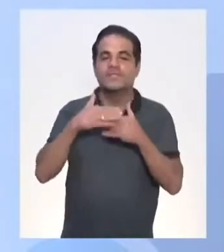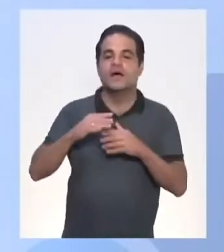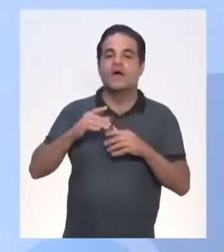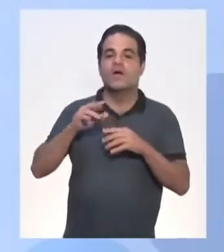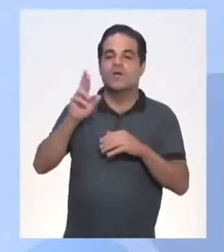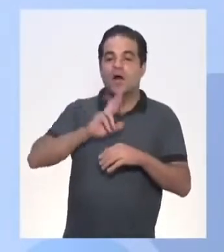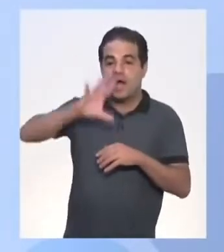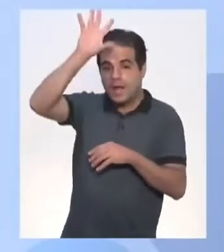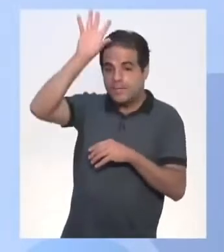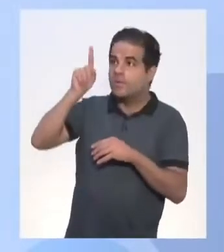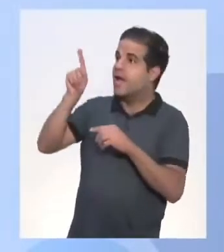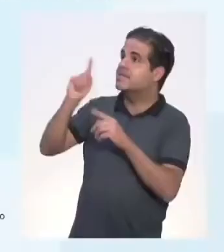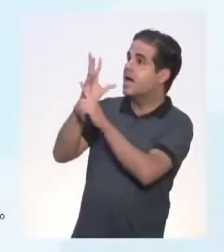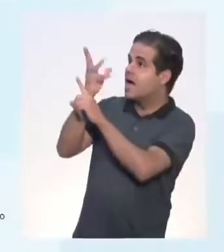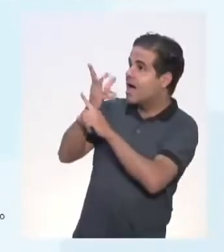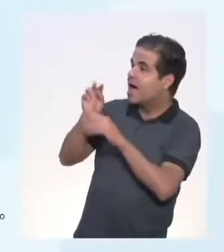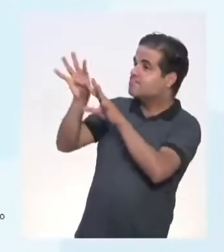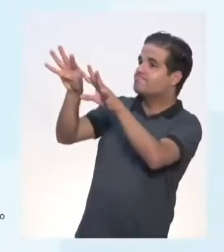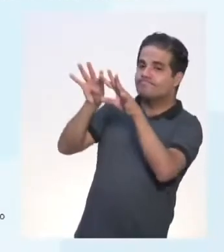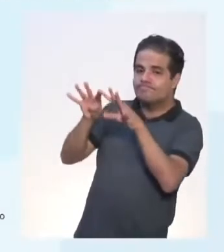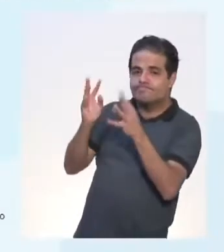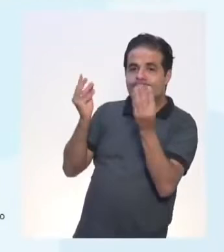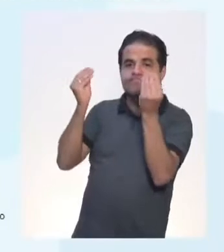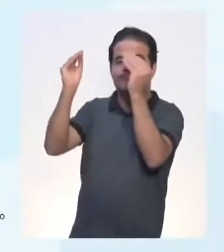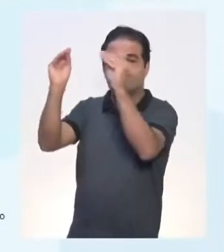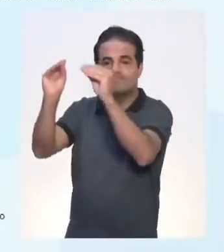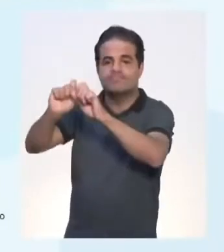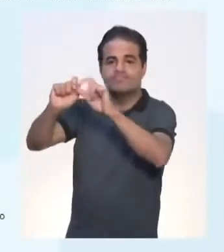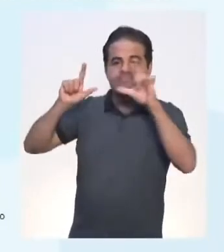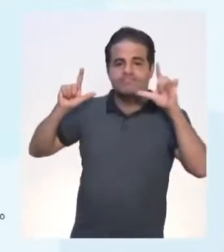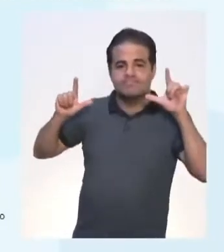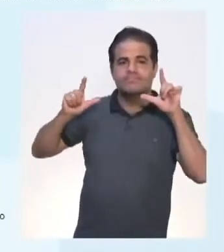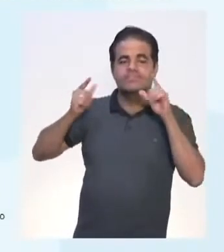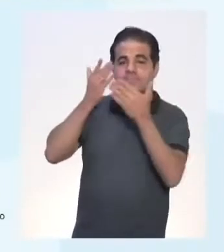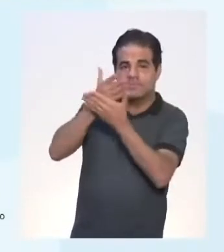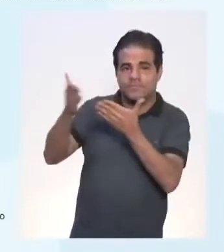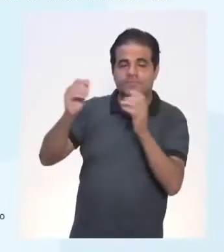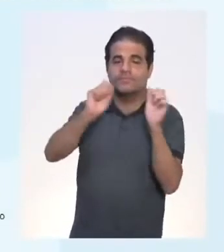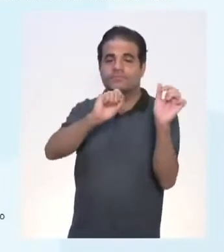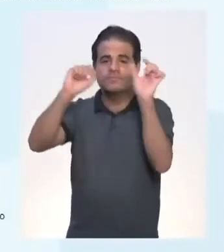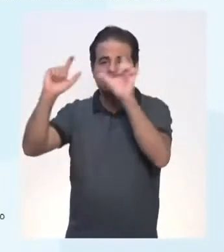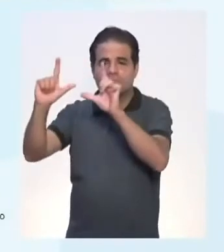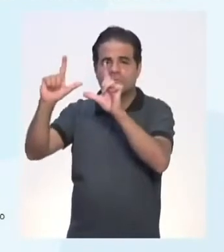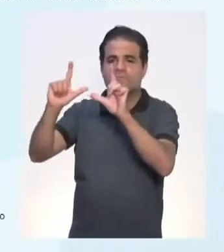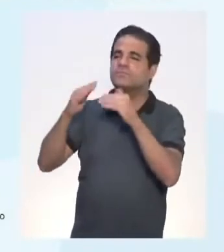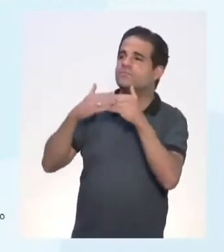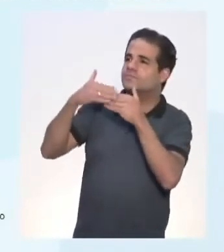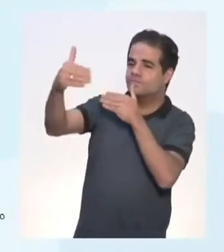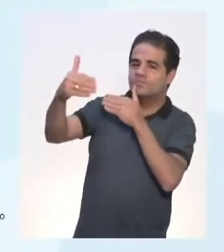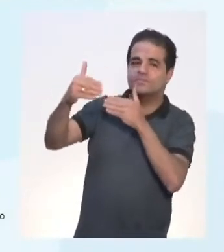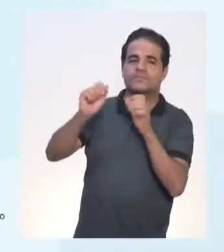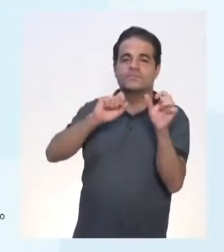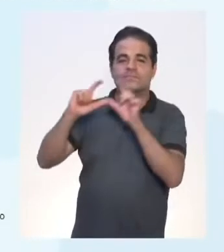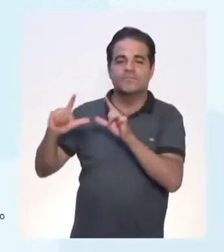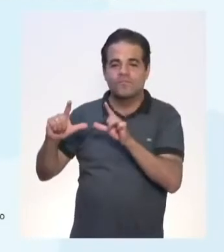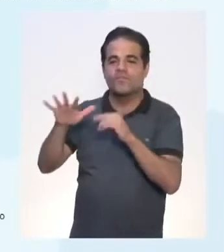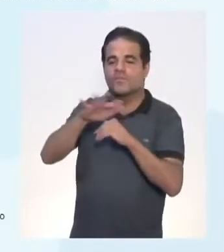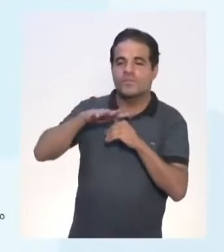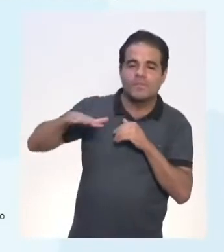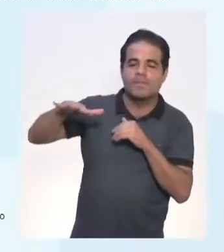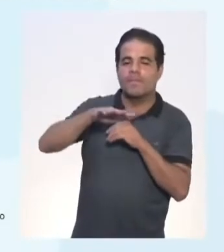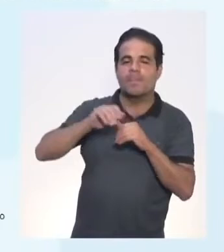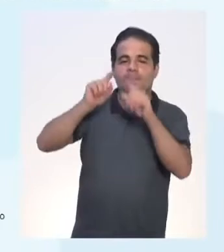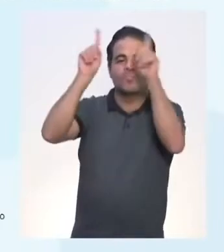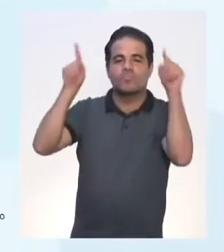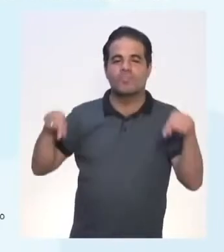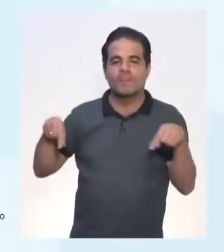República é essa arte que nós estamos colocando na tela aí, que está bem aí no seu cantinho à esquerda, que é o